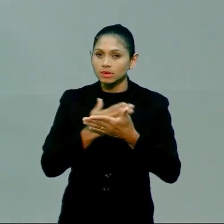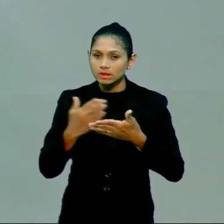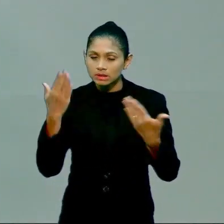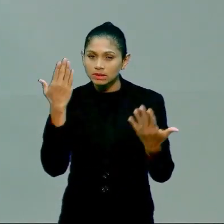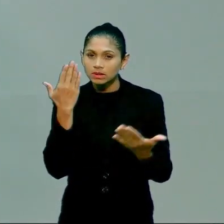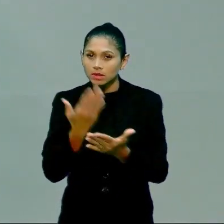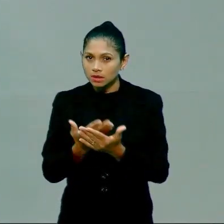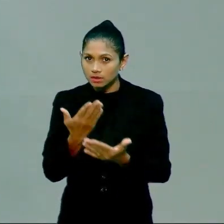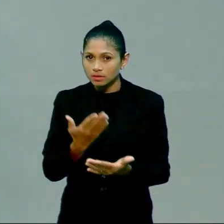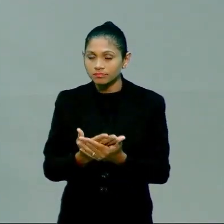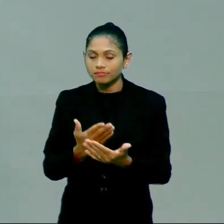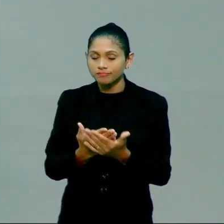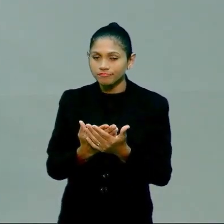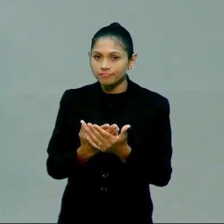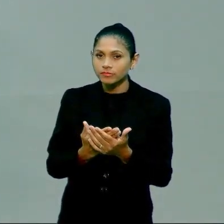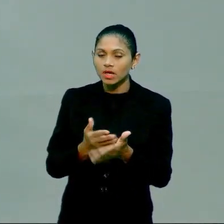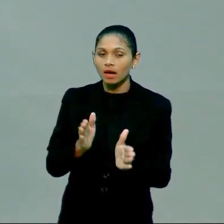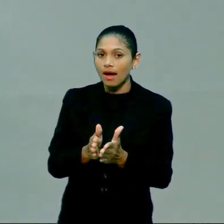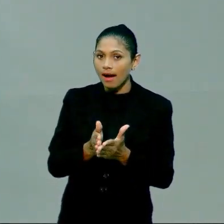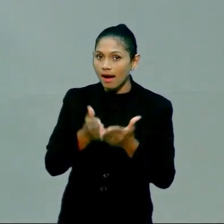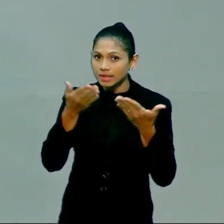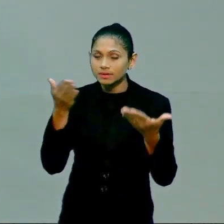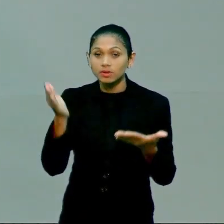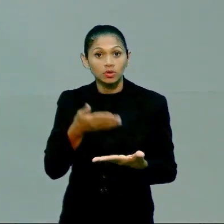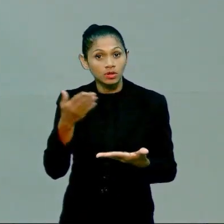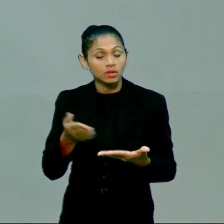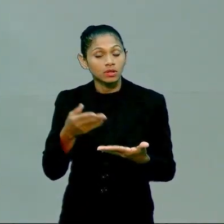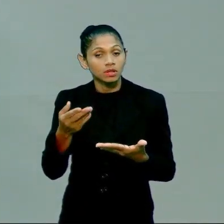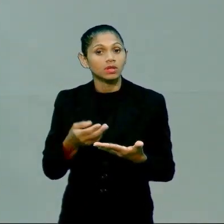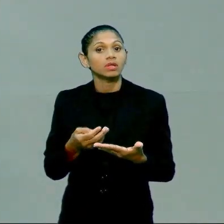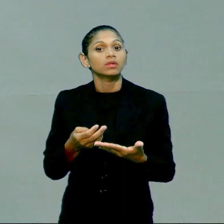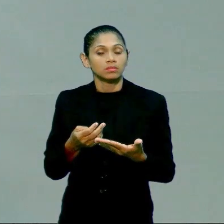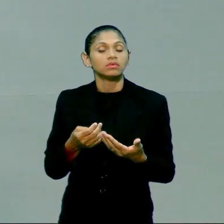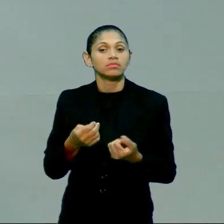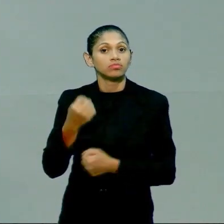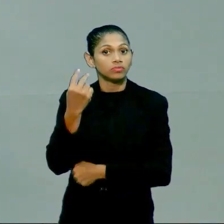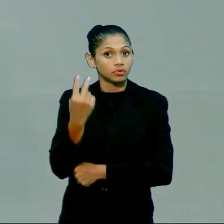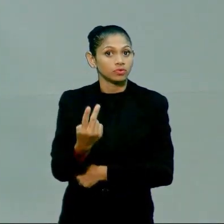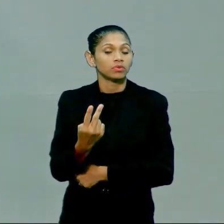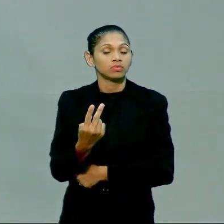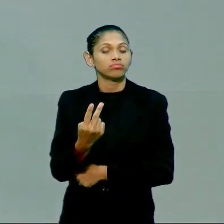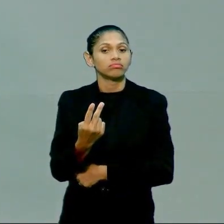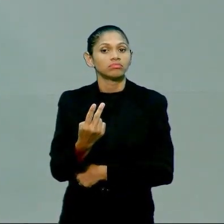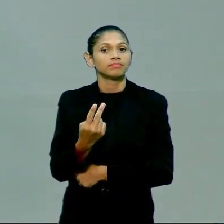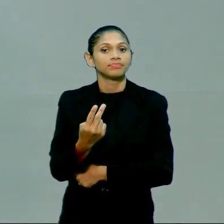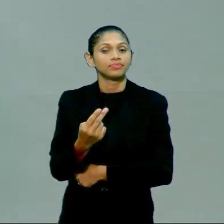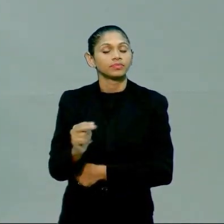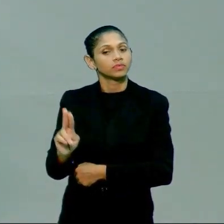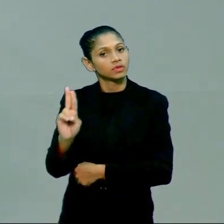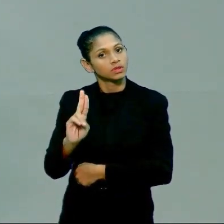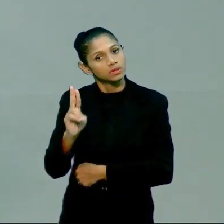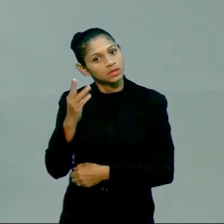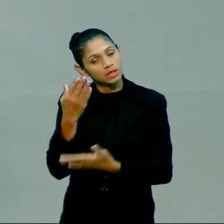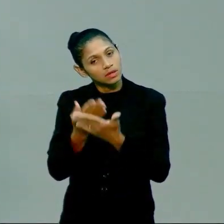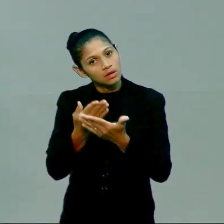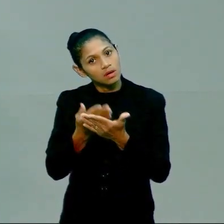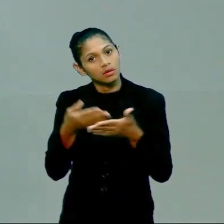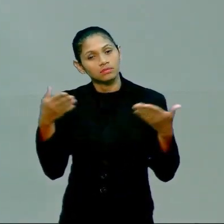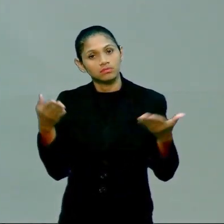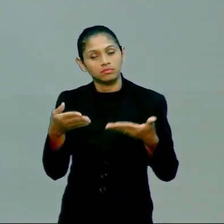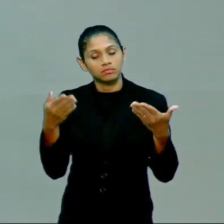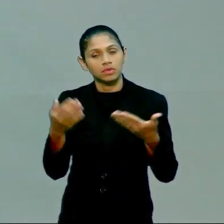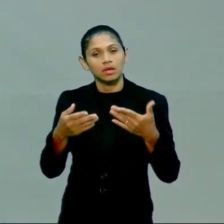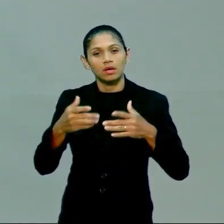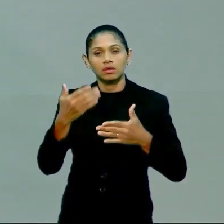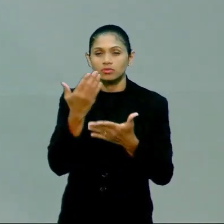de vocês, tá? O Resolve Enem, volume 2, nós vamos estar utilizando na aula de hoje e vamos trabalhar aí, né, algumas questões, sempre